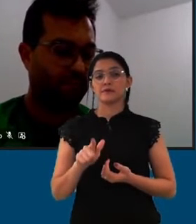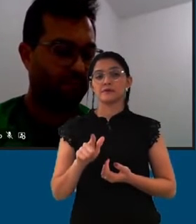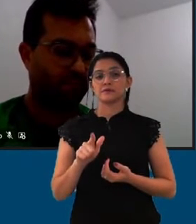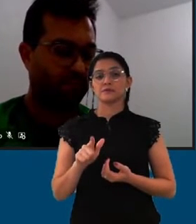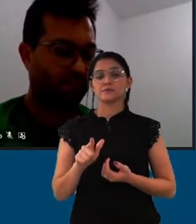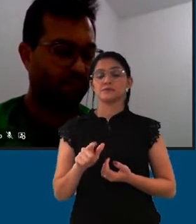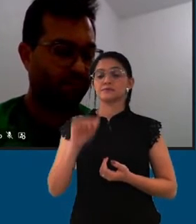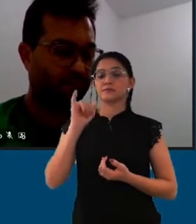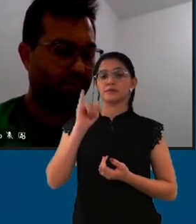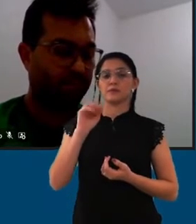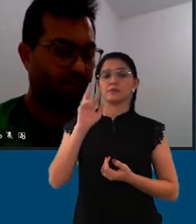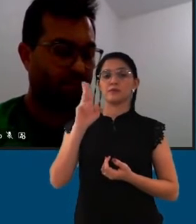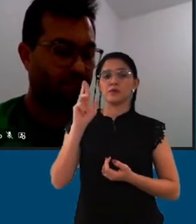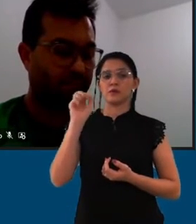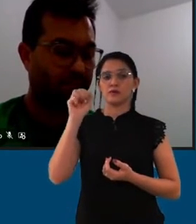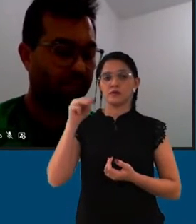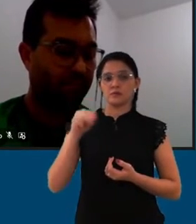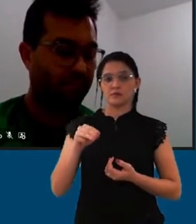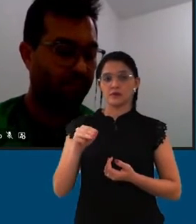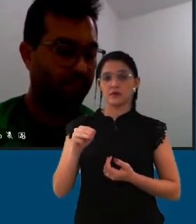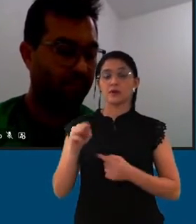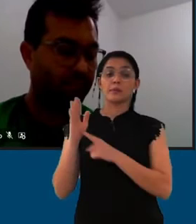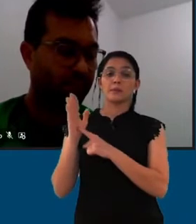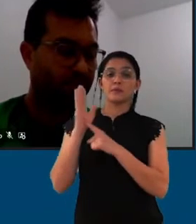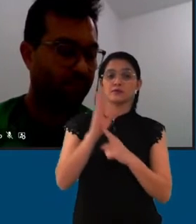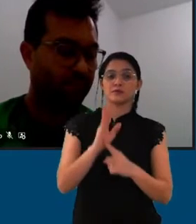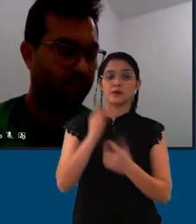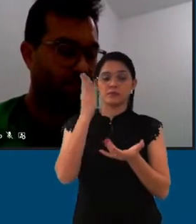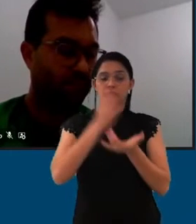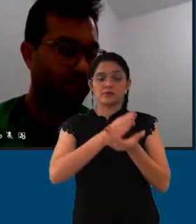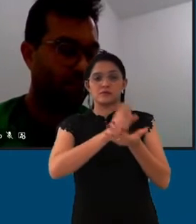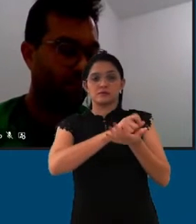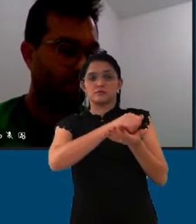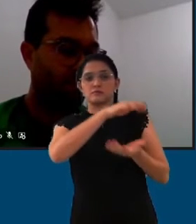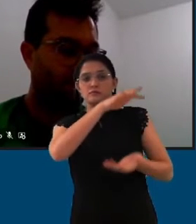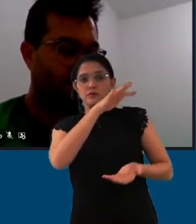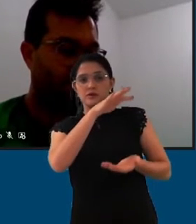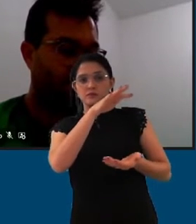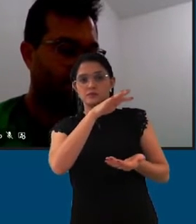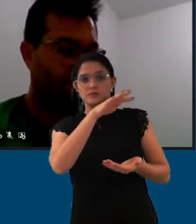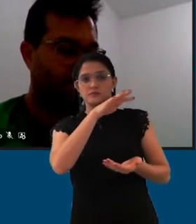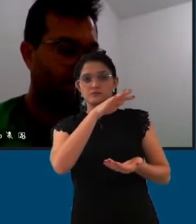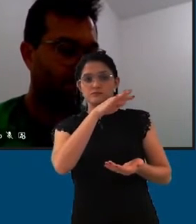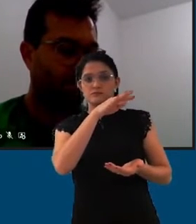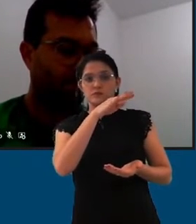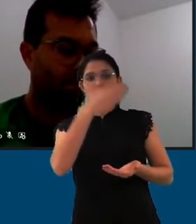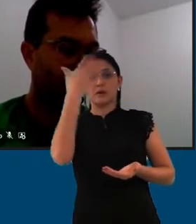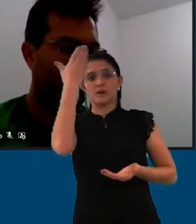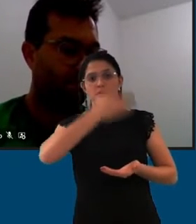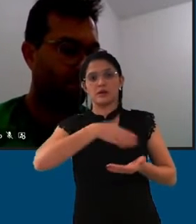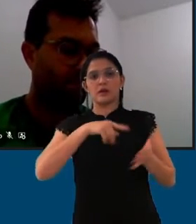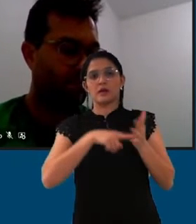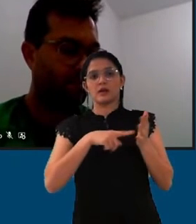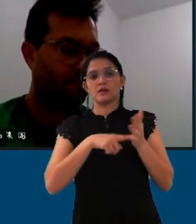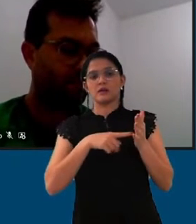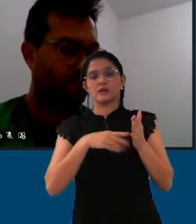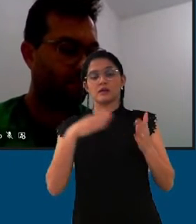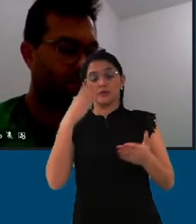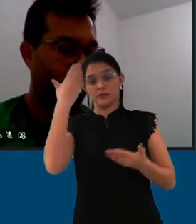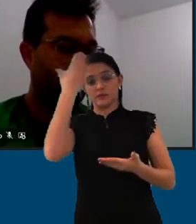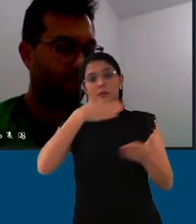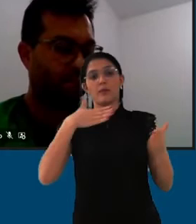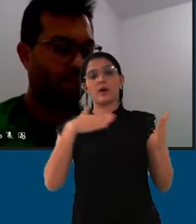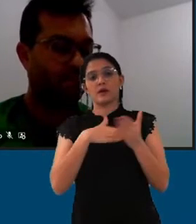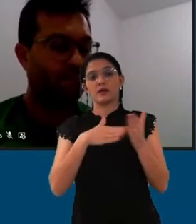O IBRAM apresentará nos autos, no prazo de 20 dias,